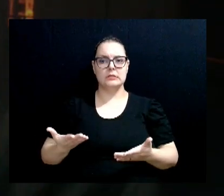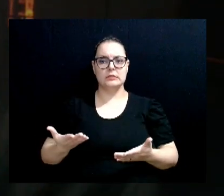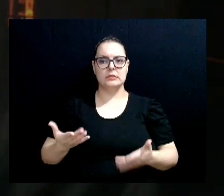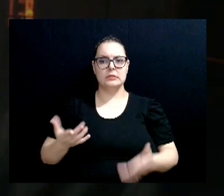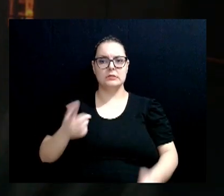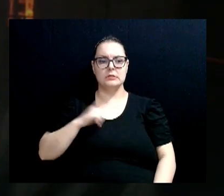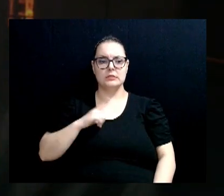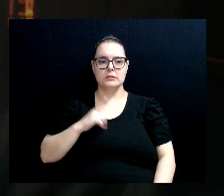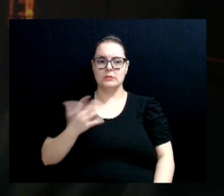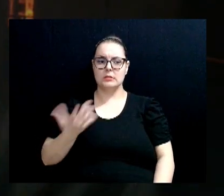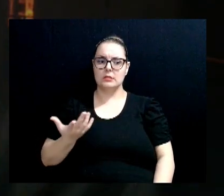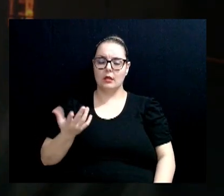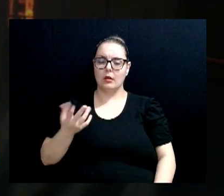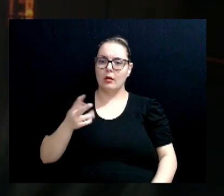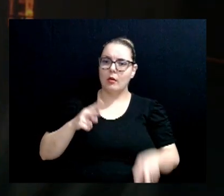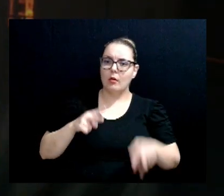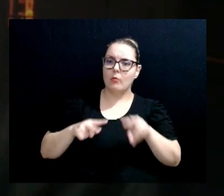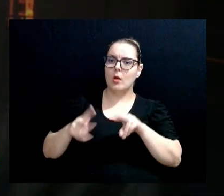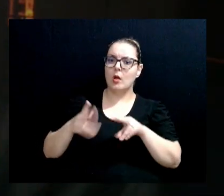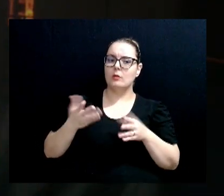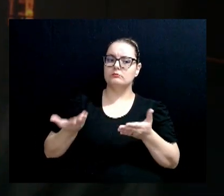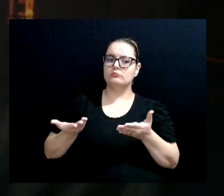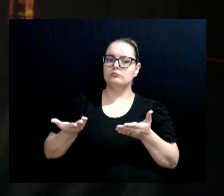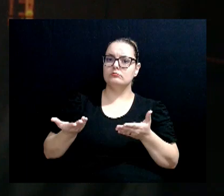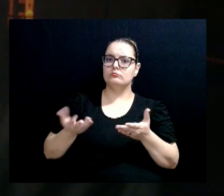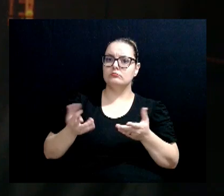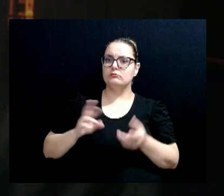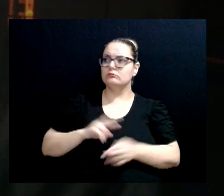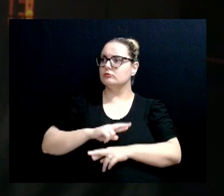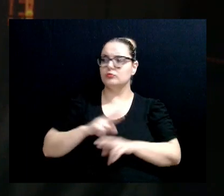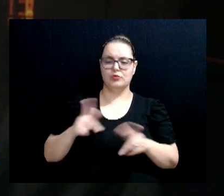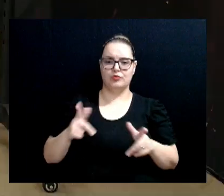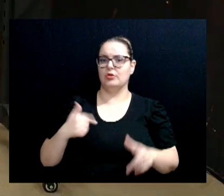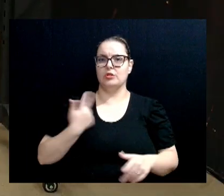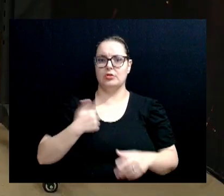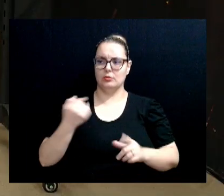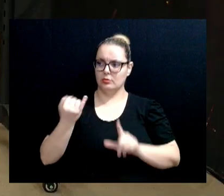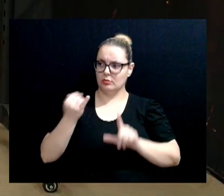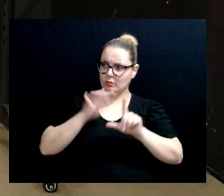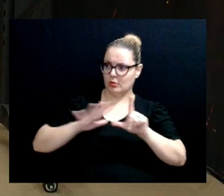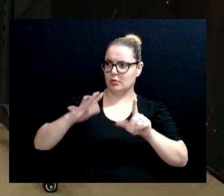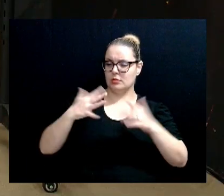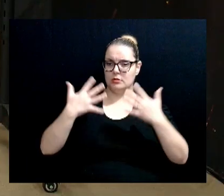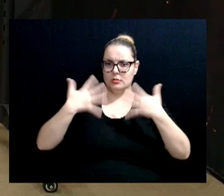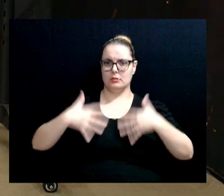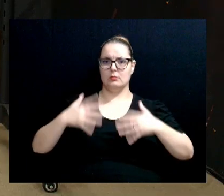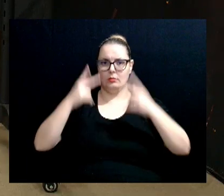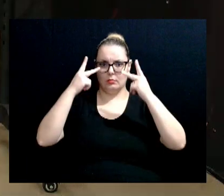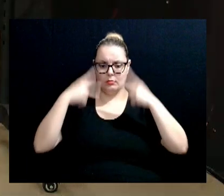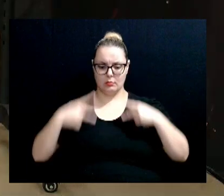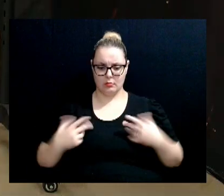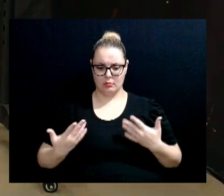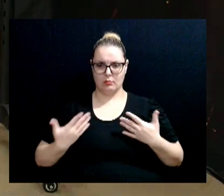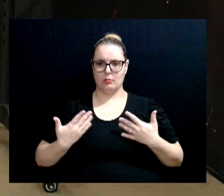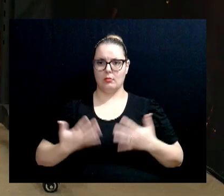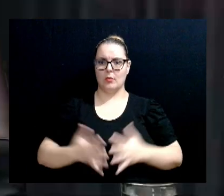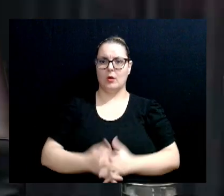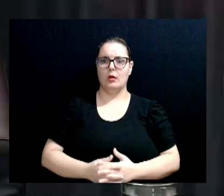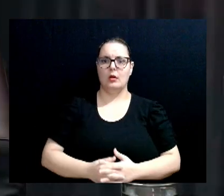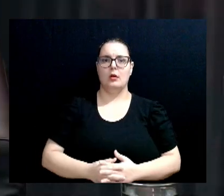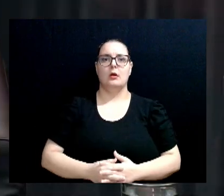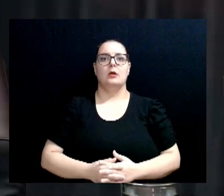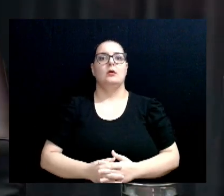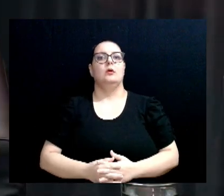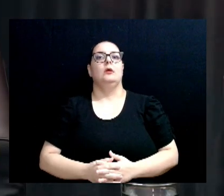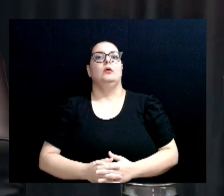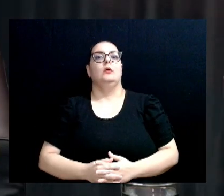uma visão distorcida da nossa imagem? Uhum. Justamente, Rúbia, o